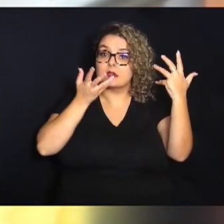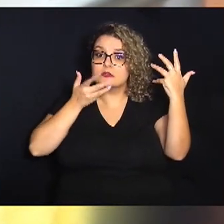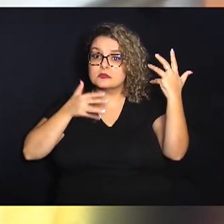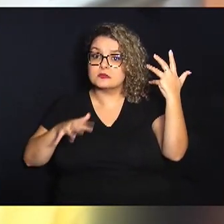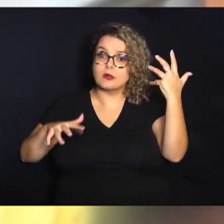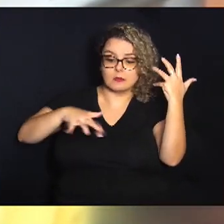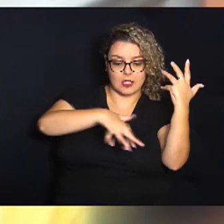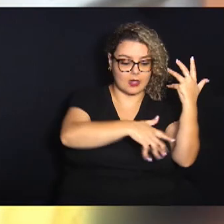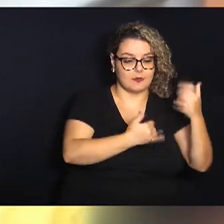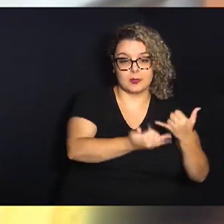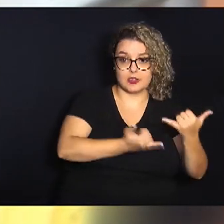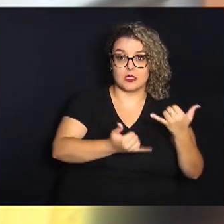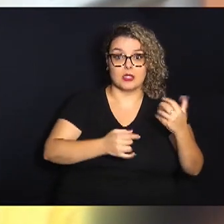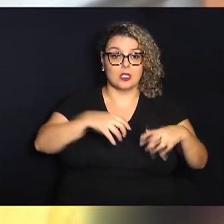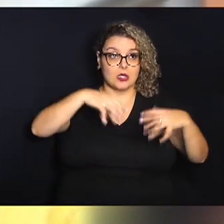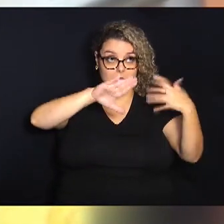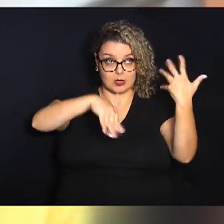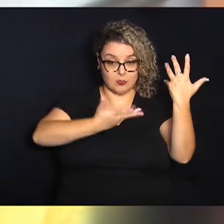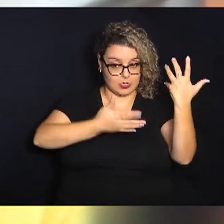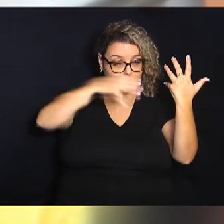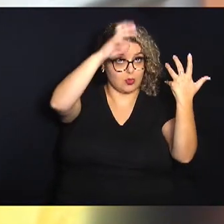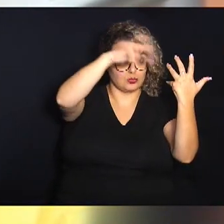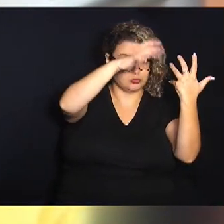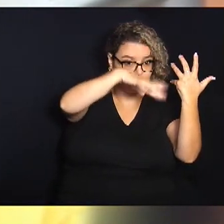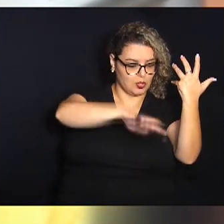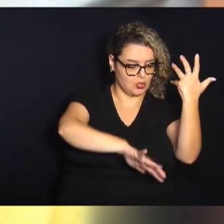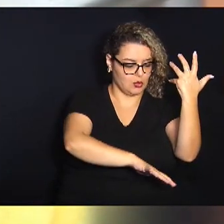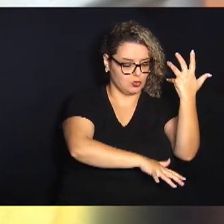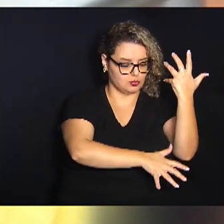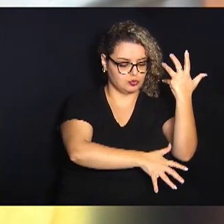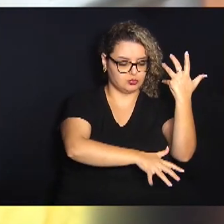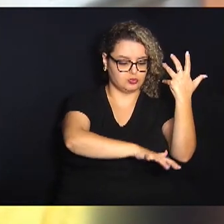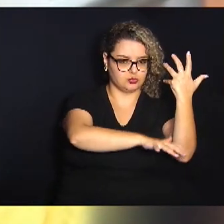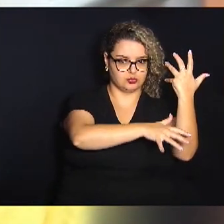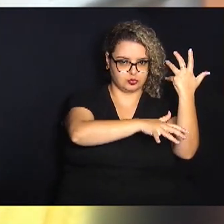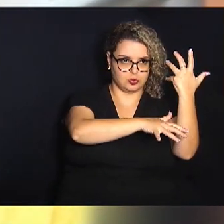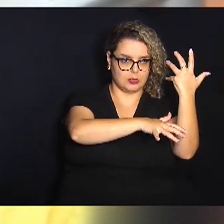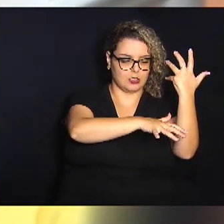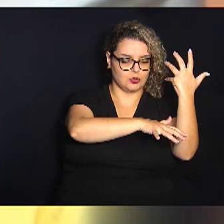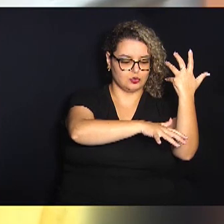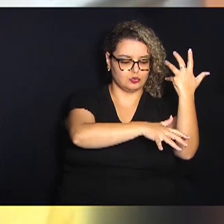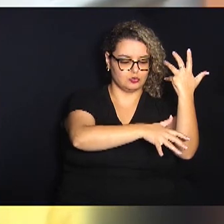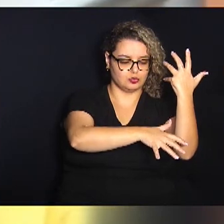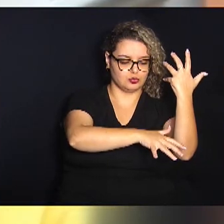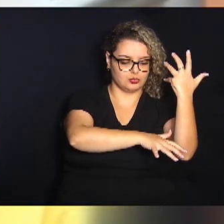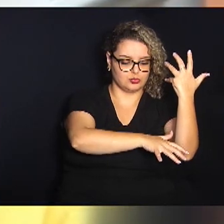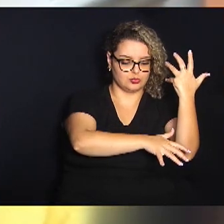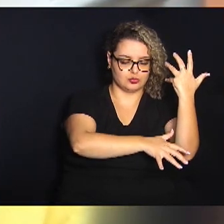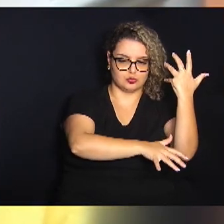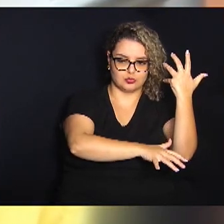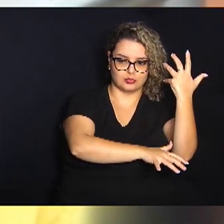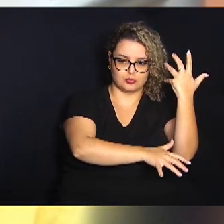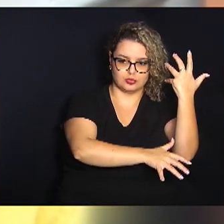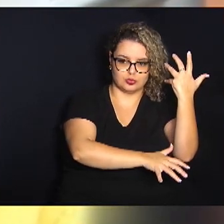da chuva, a água ela vai permanecer ali e lentamente ela vai drenando. Então,